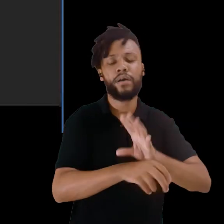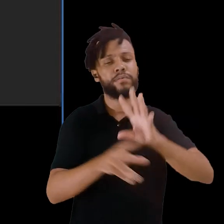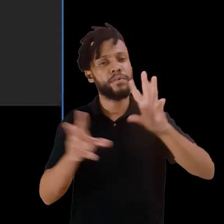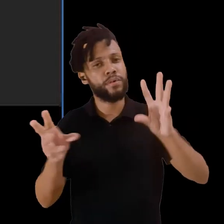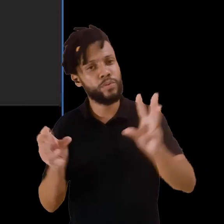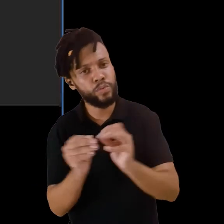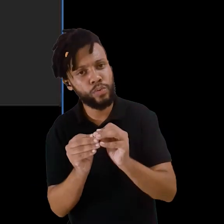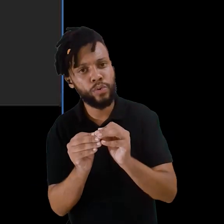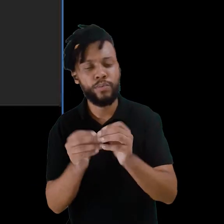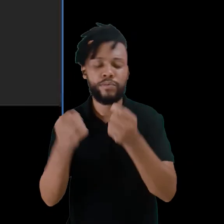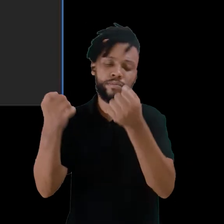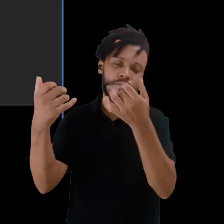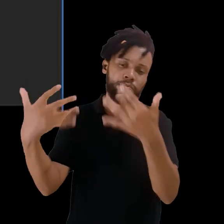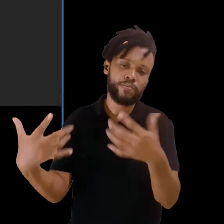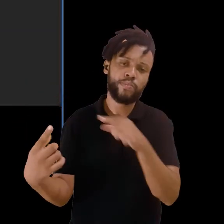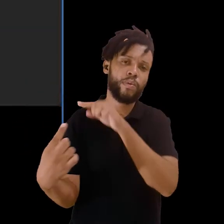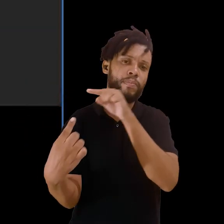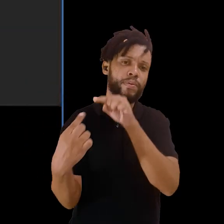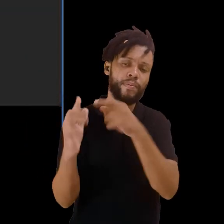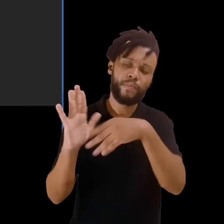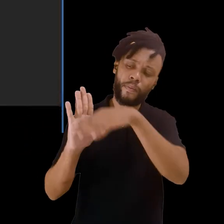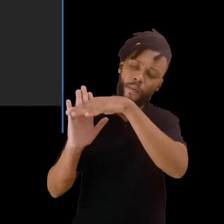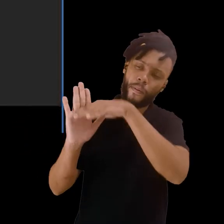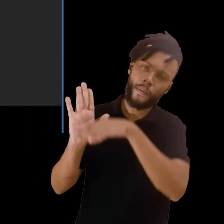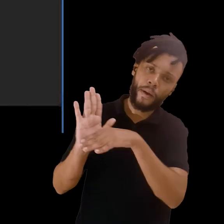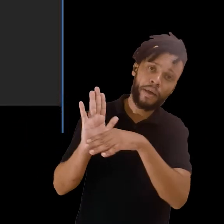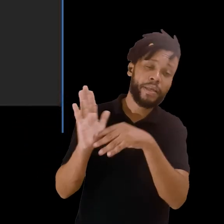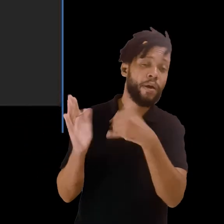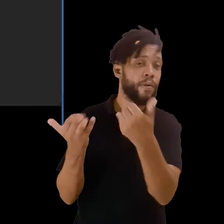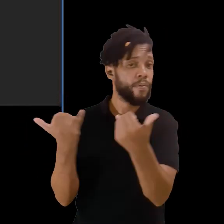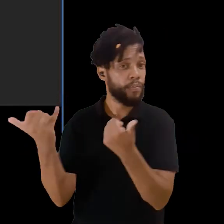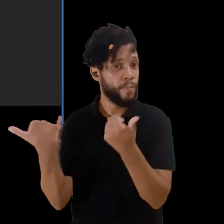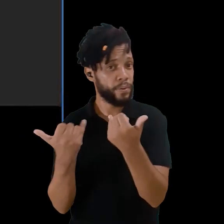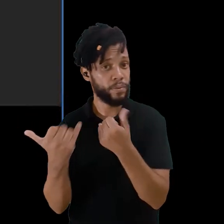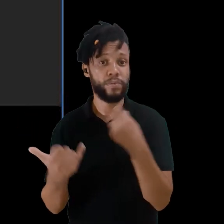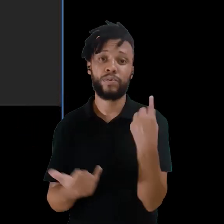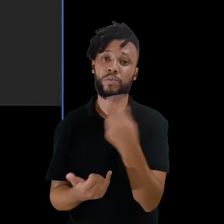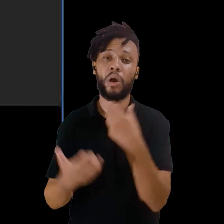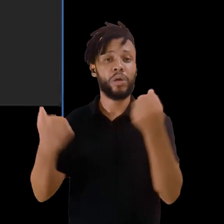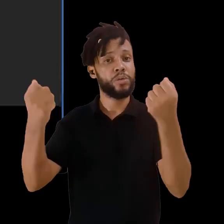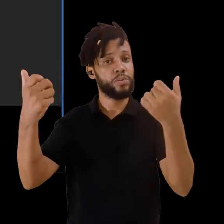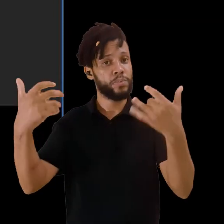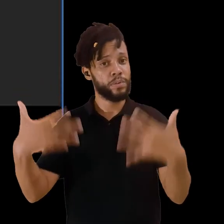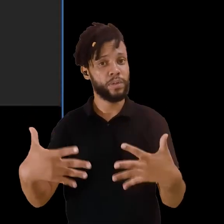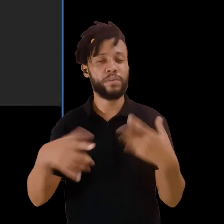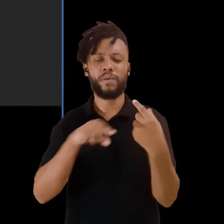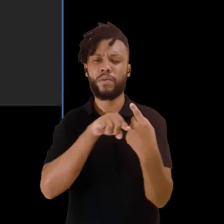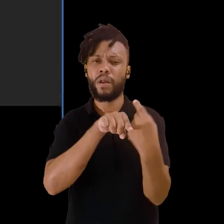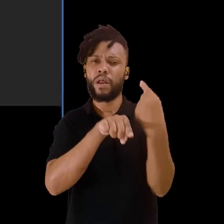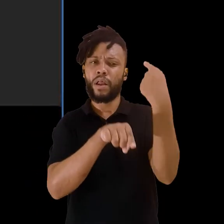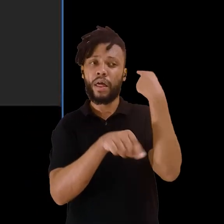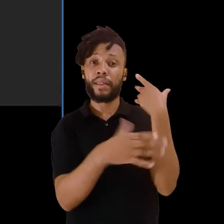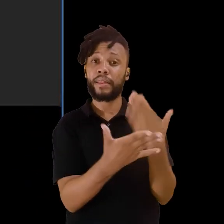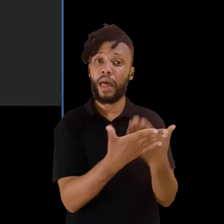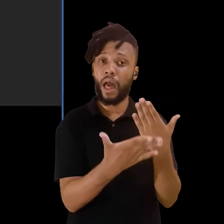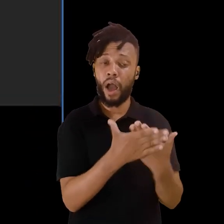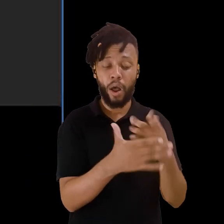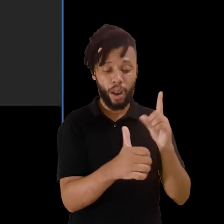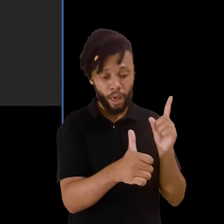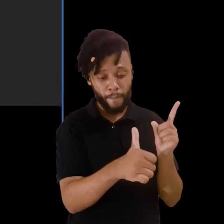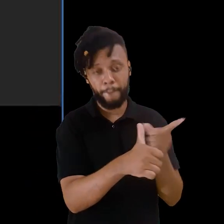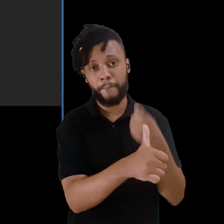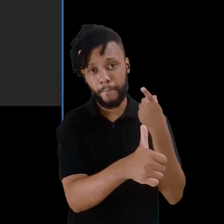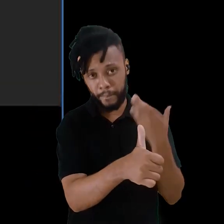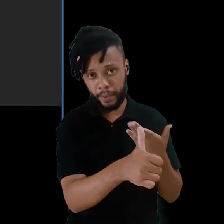ação, resumo, descrição, objetivos, são aquelas informações, pessoal, que nós falamos lá na aula